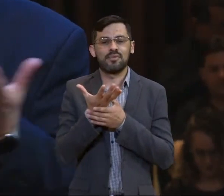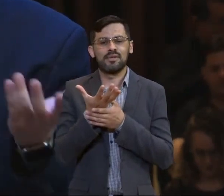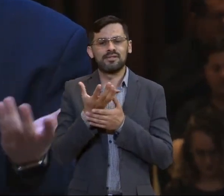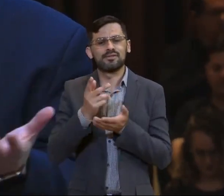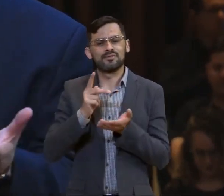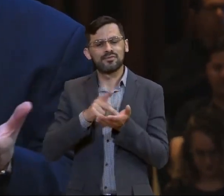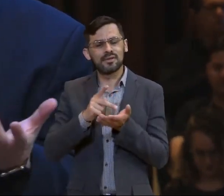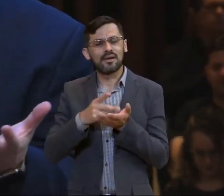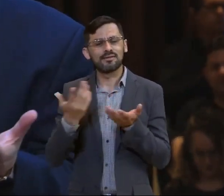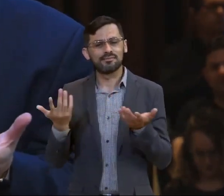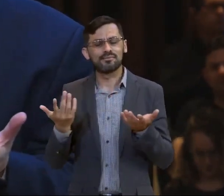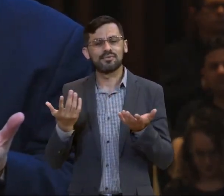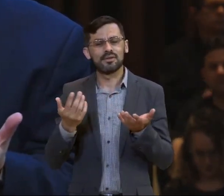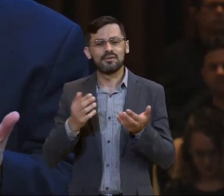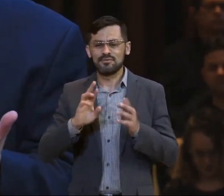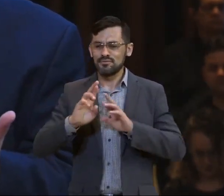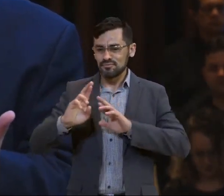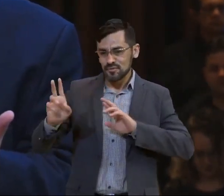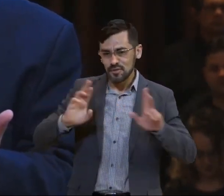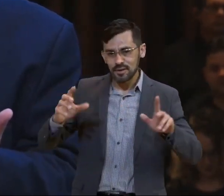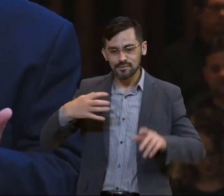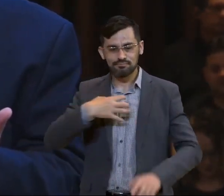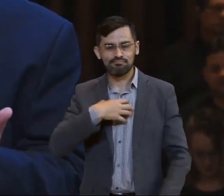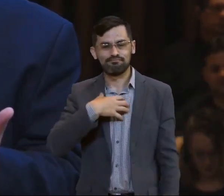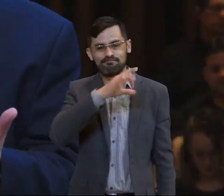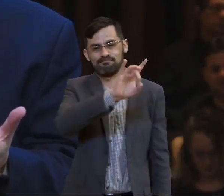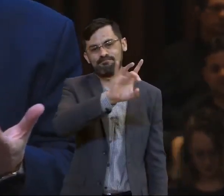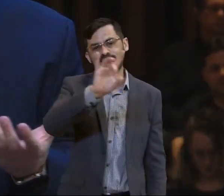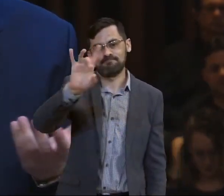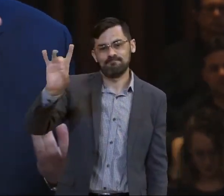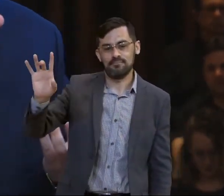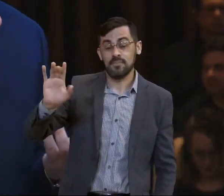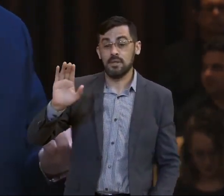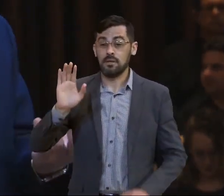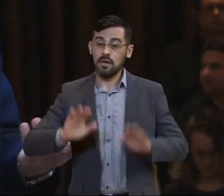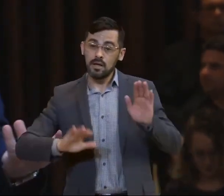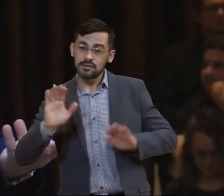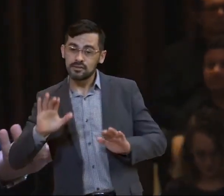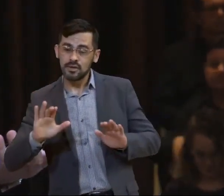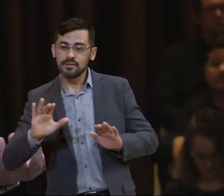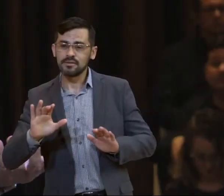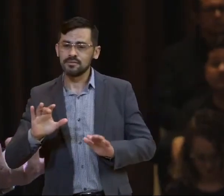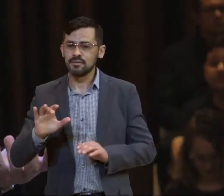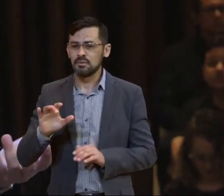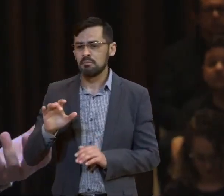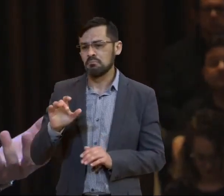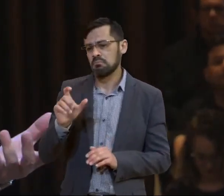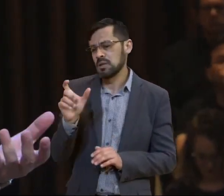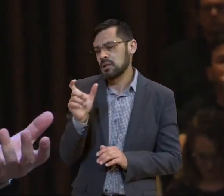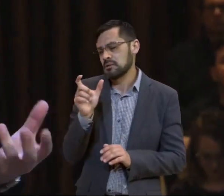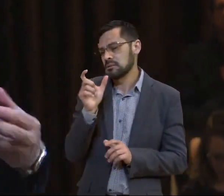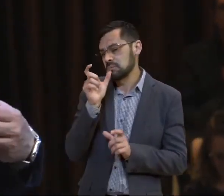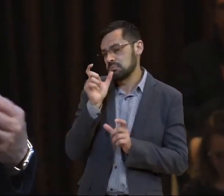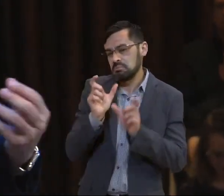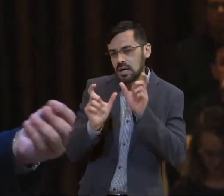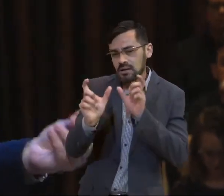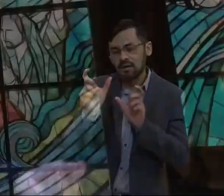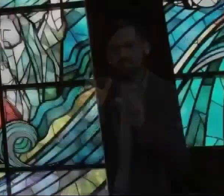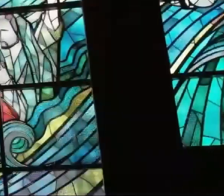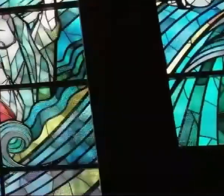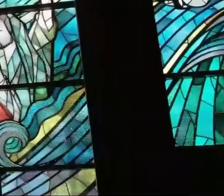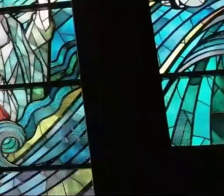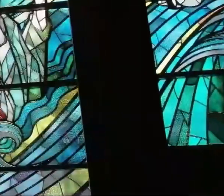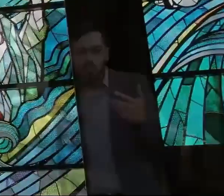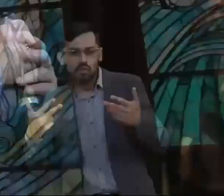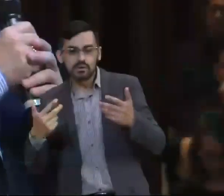toma formas mais diversas. Às vezes são pequenos gestos, pequenas